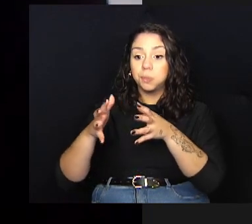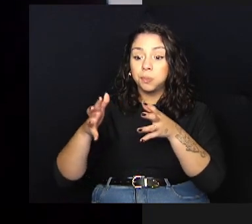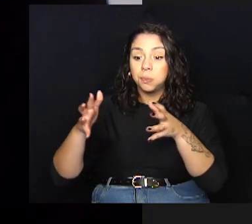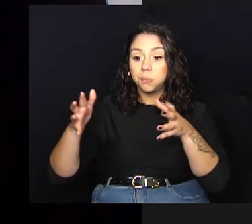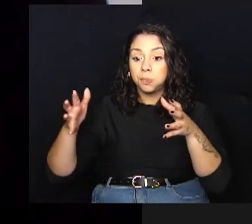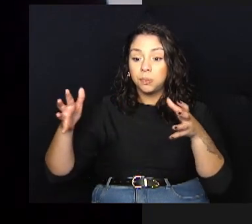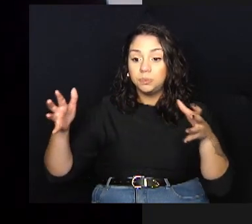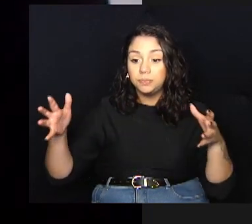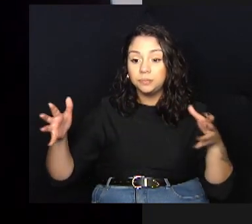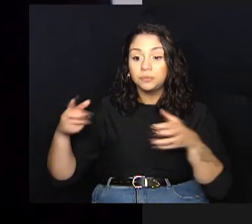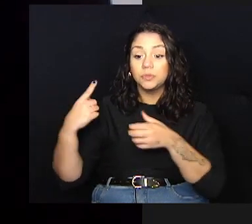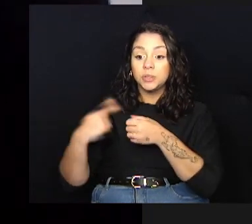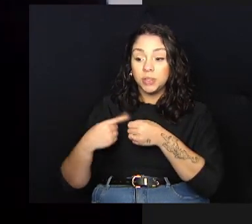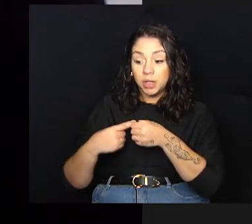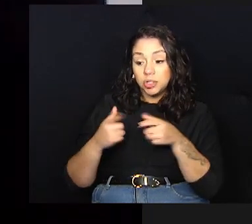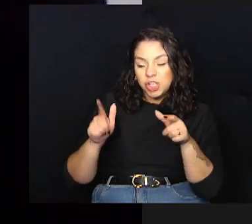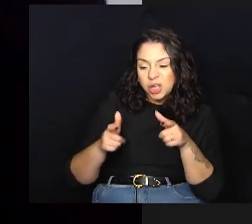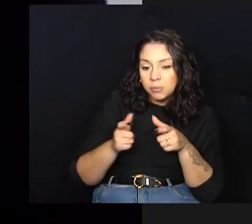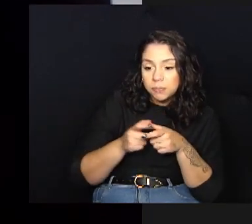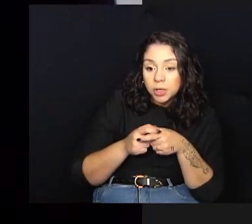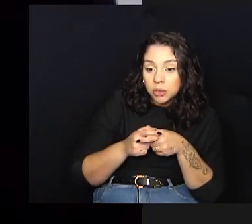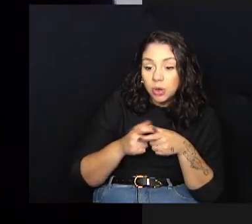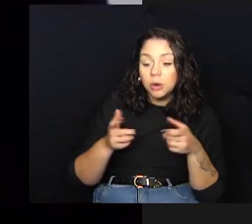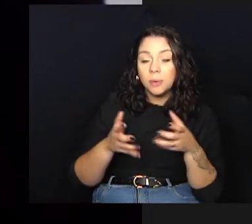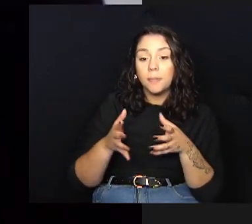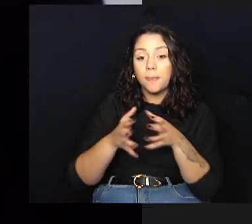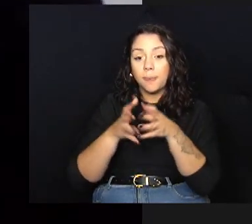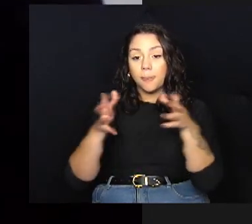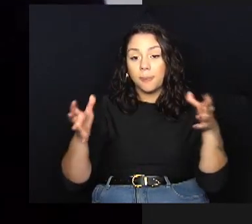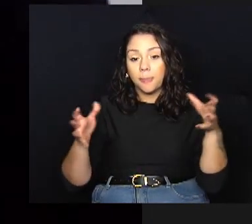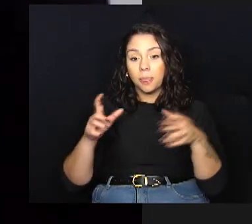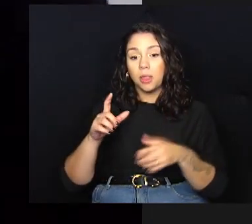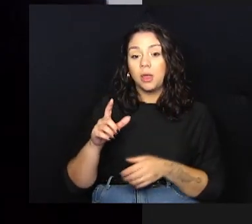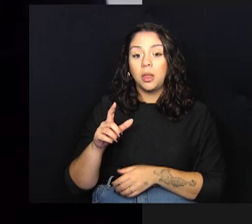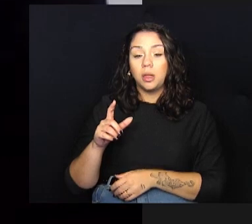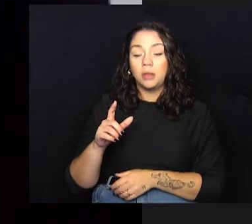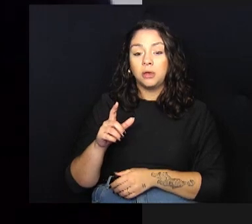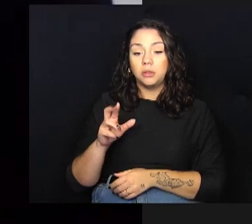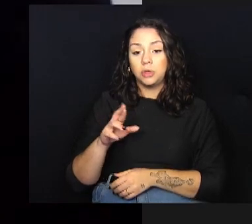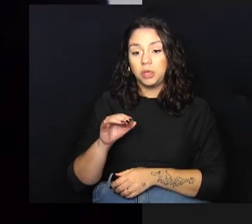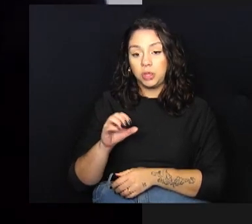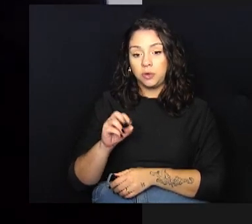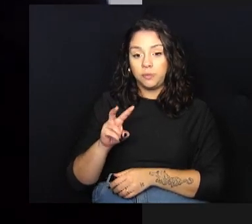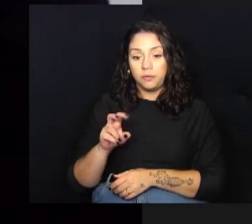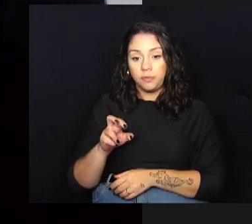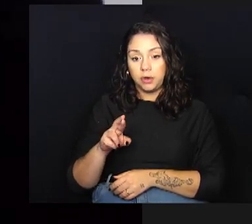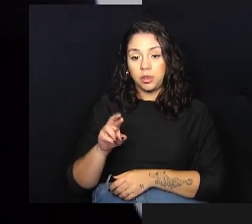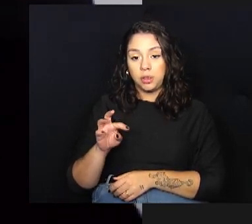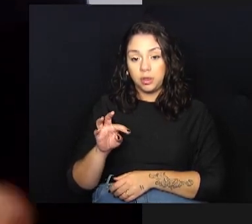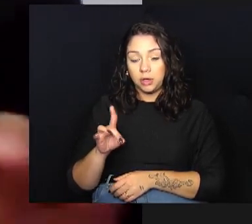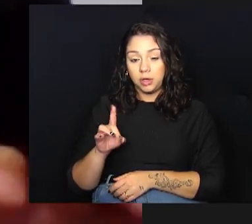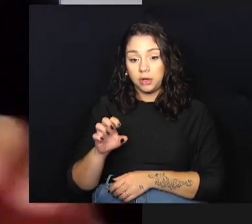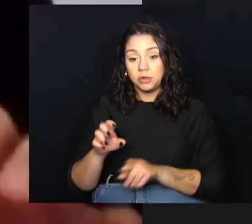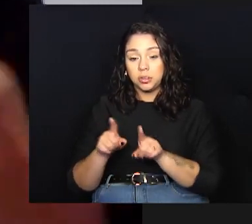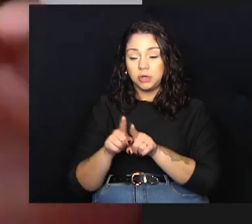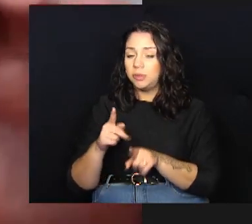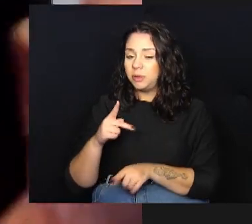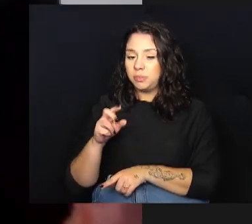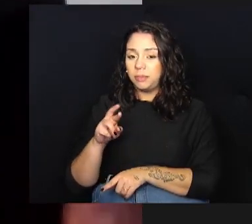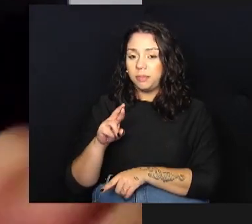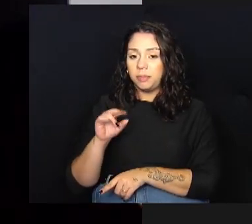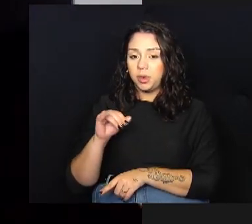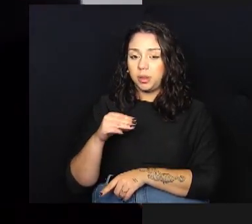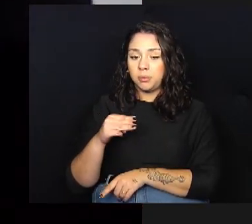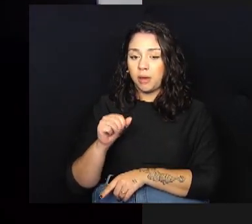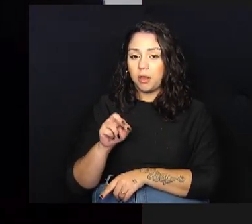dessas cidades menores como Lucas do Rio Verde Sinop né Primavera do Leste que são cidades